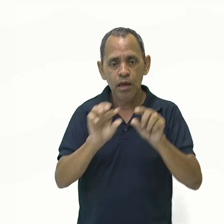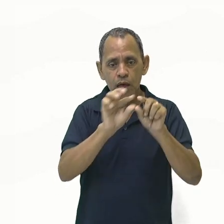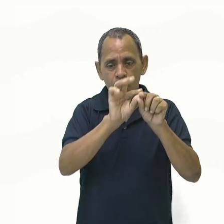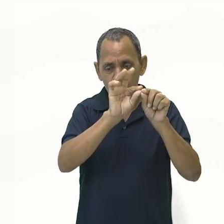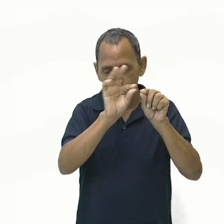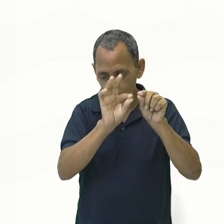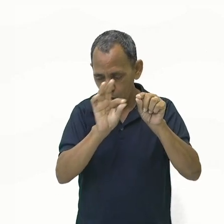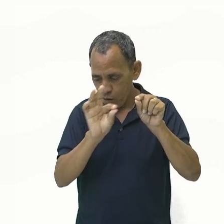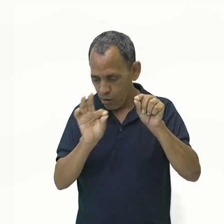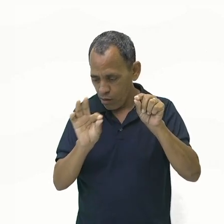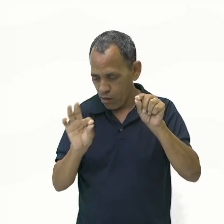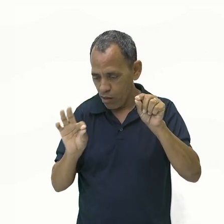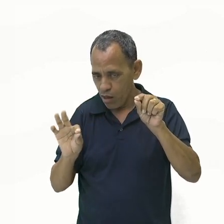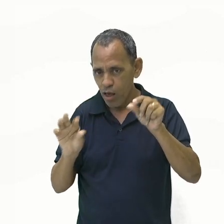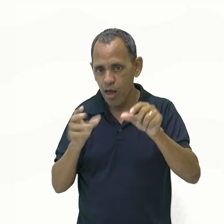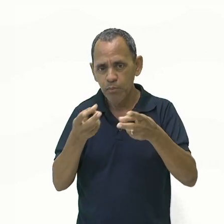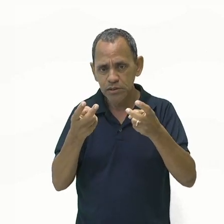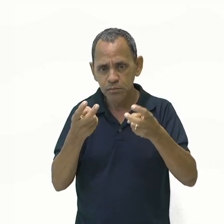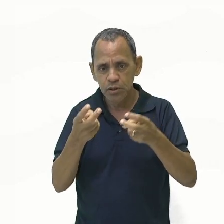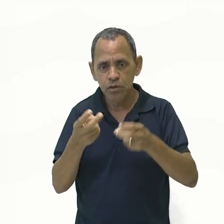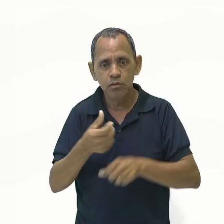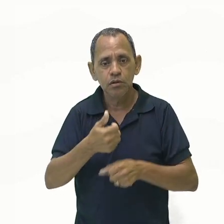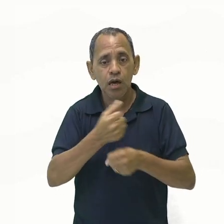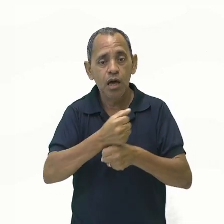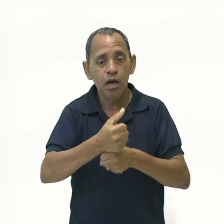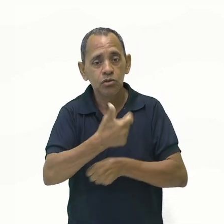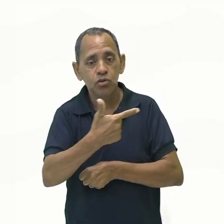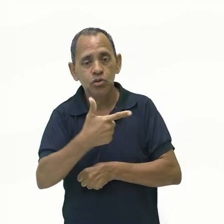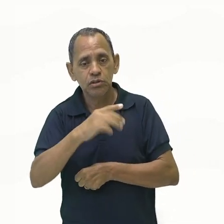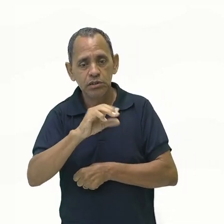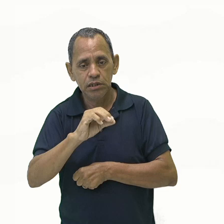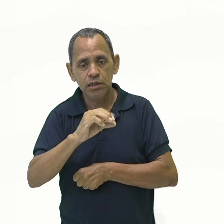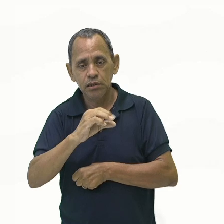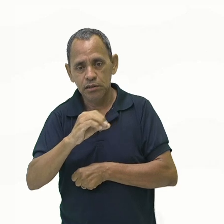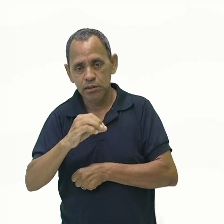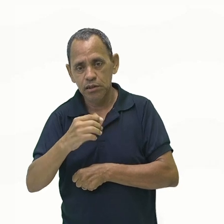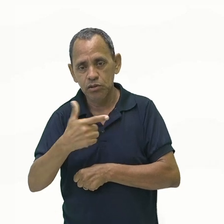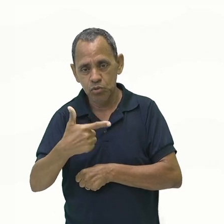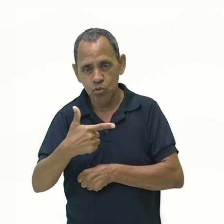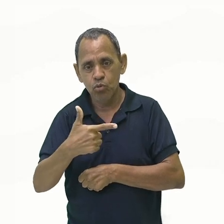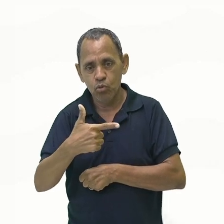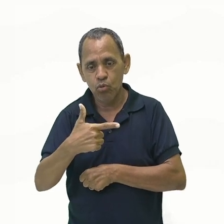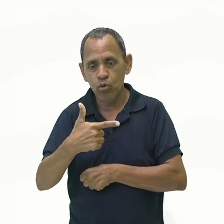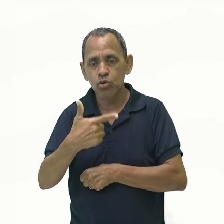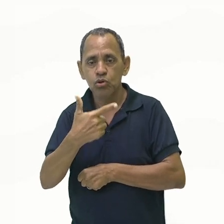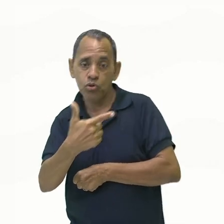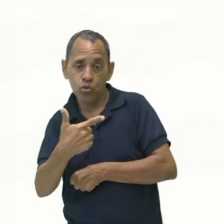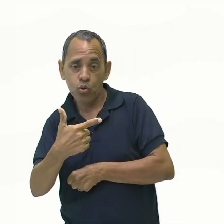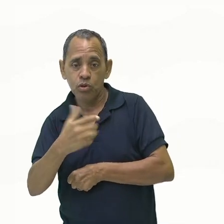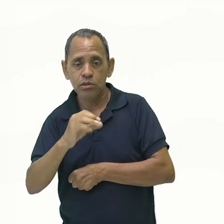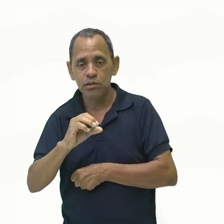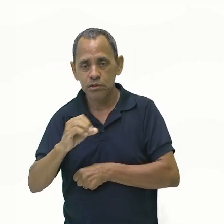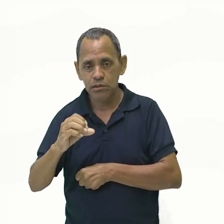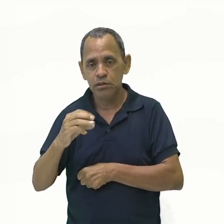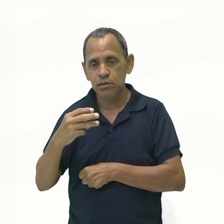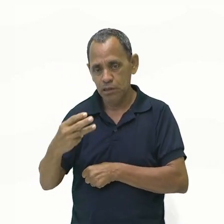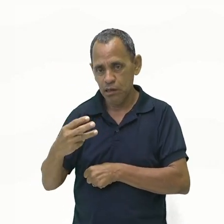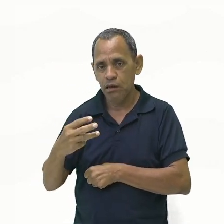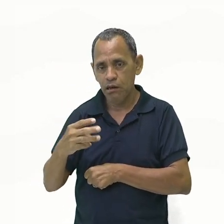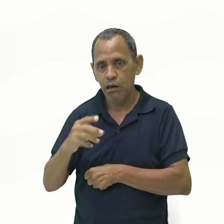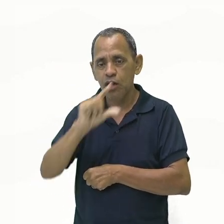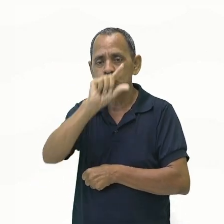2002, 2003, a pobreza teve uma diminuída, né, muito forte nesse período aqui, que vai até mais ou